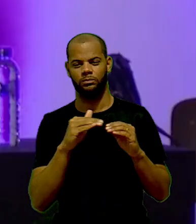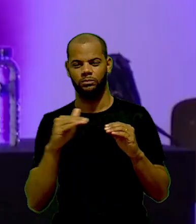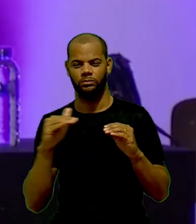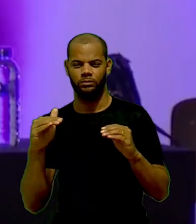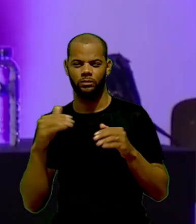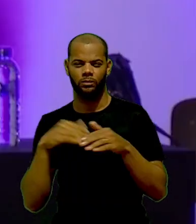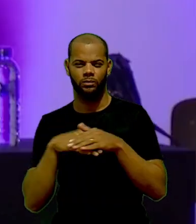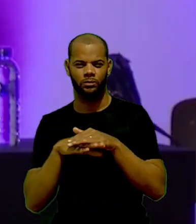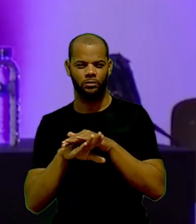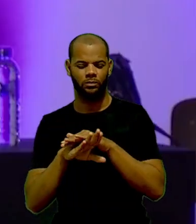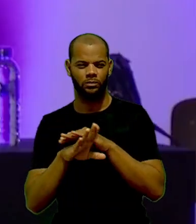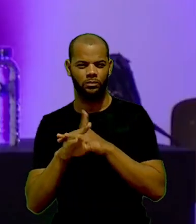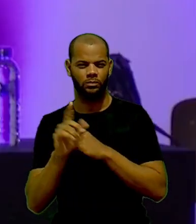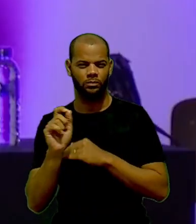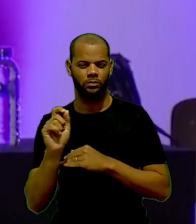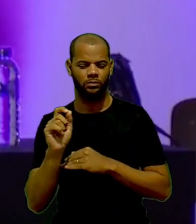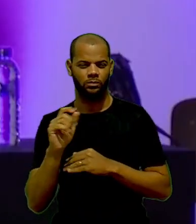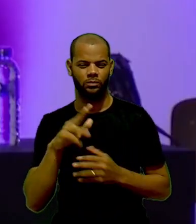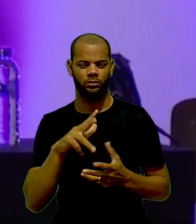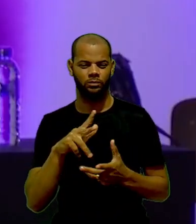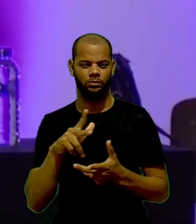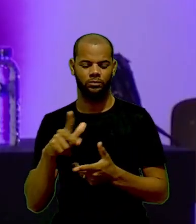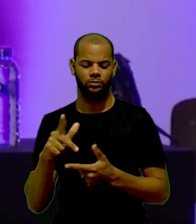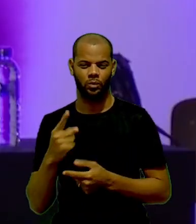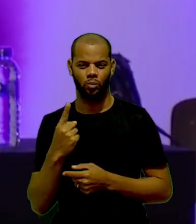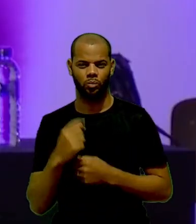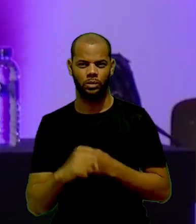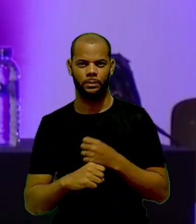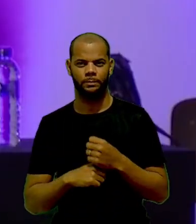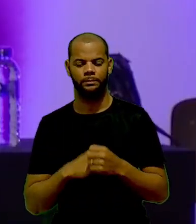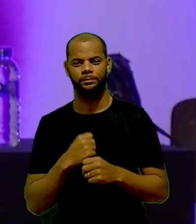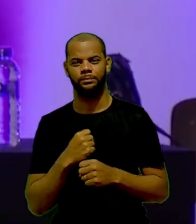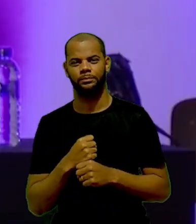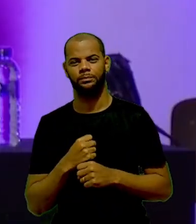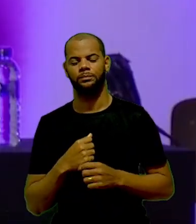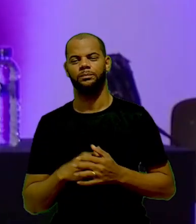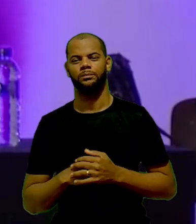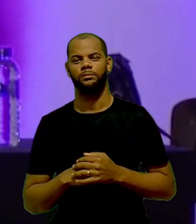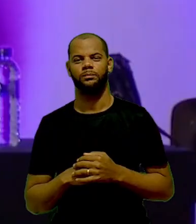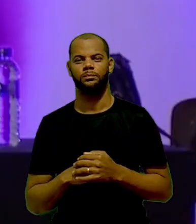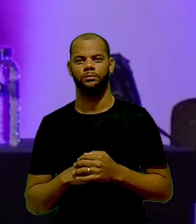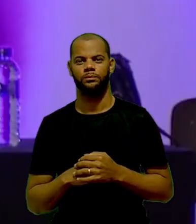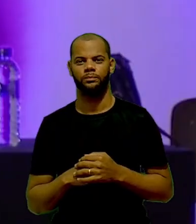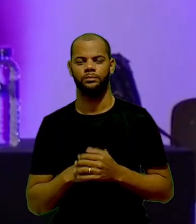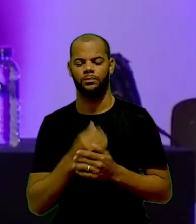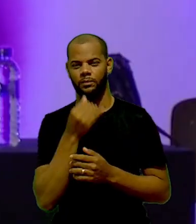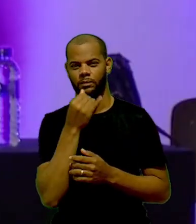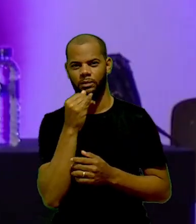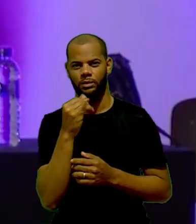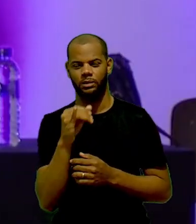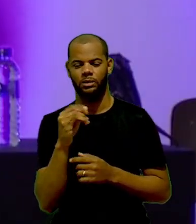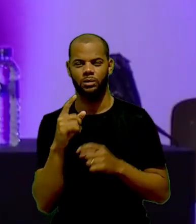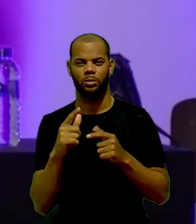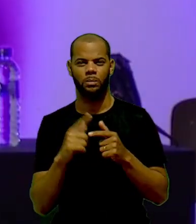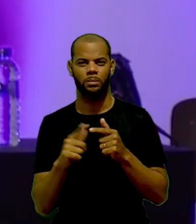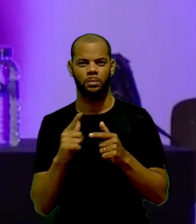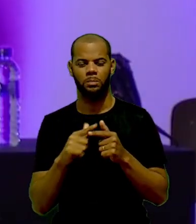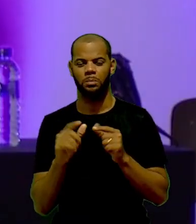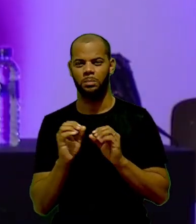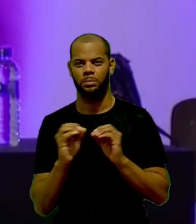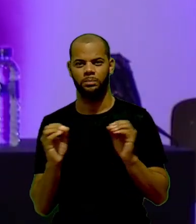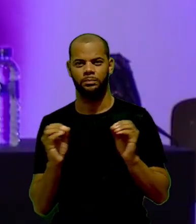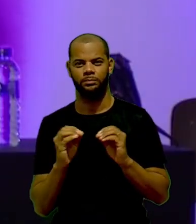acumulada a nível da superfície da Terra no ano. Do ponto de vista de energia, nós não temos problema nenhum.